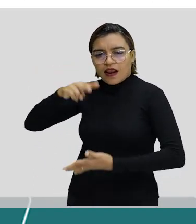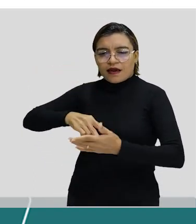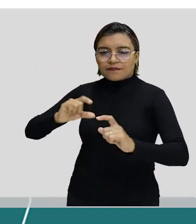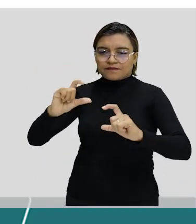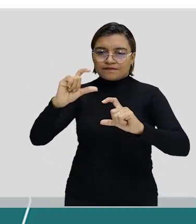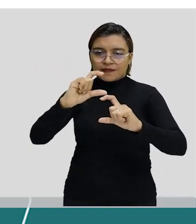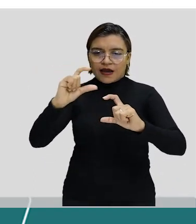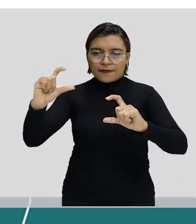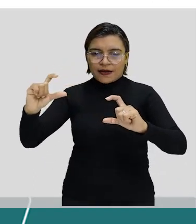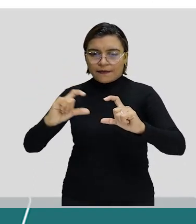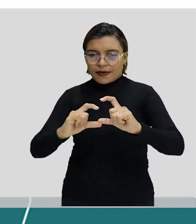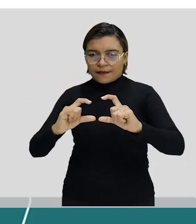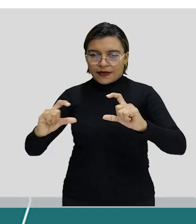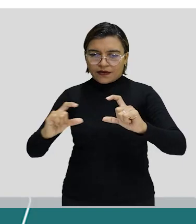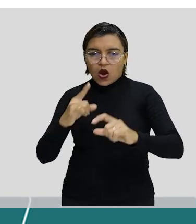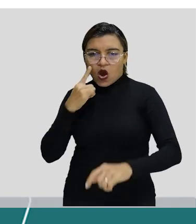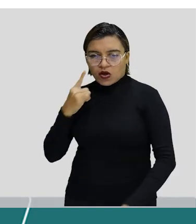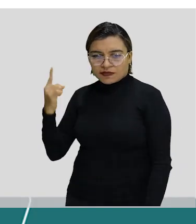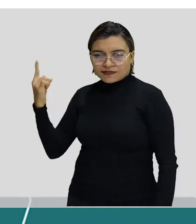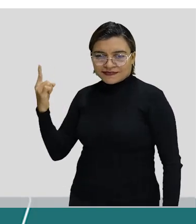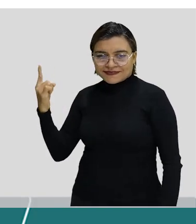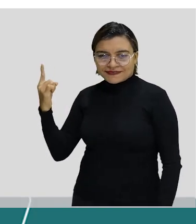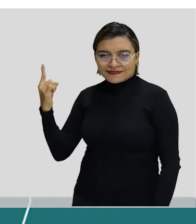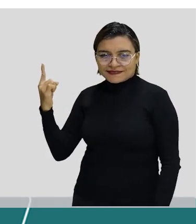concordância. Como é seu nome?